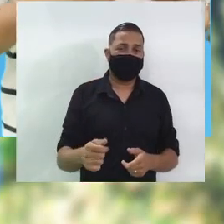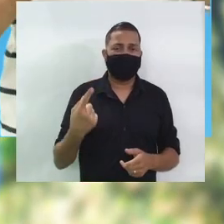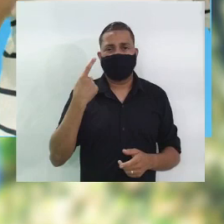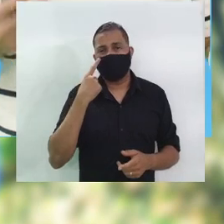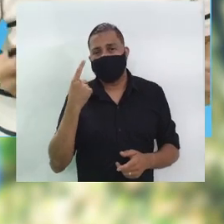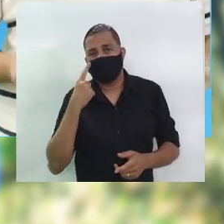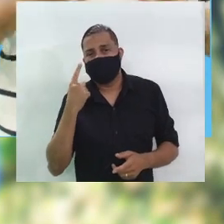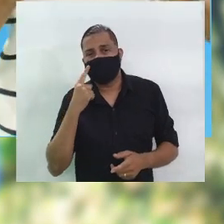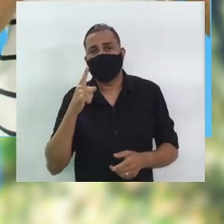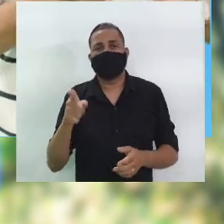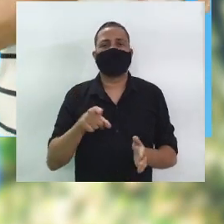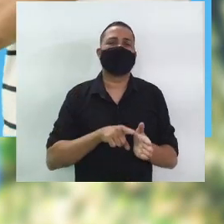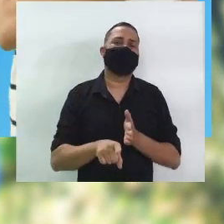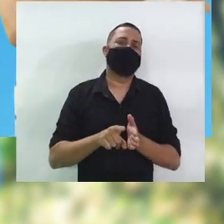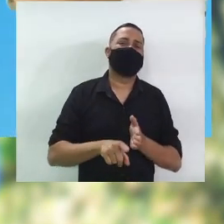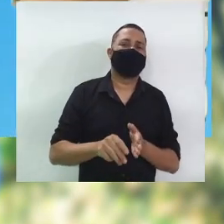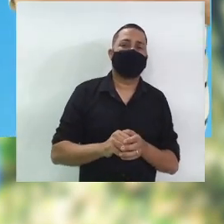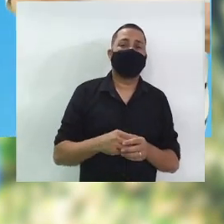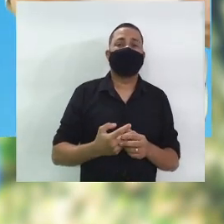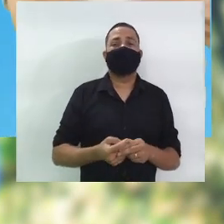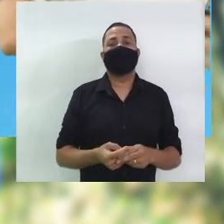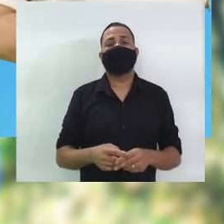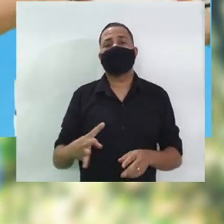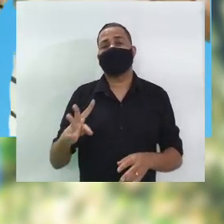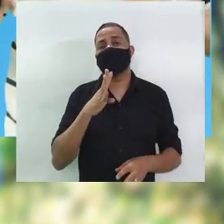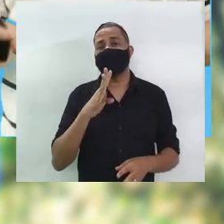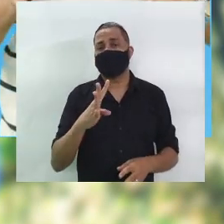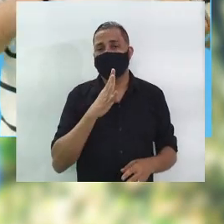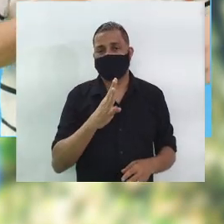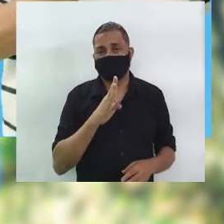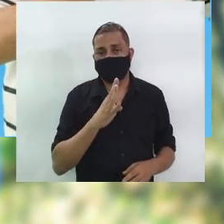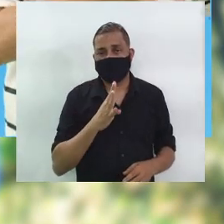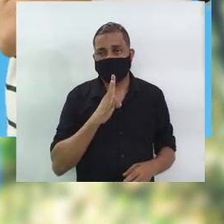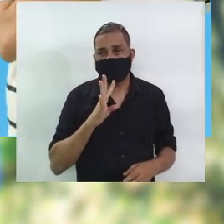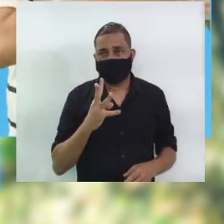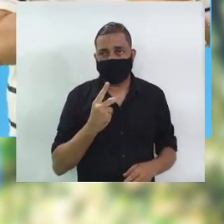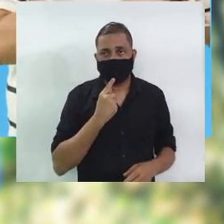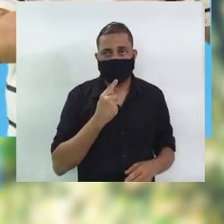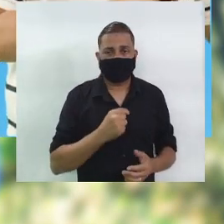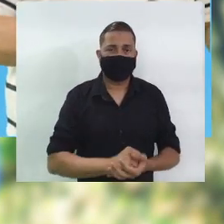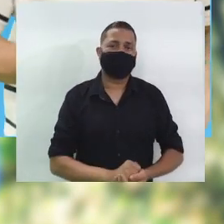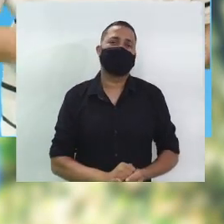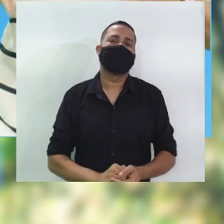só essa questão. Conhecer, o